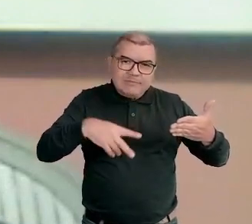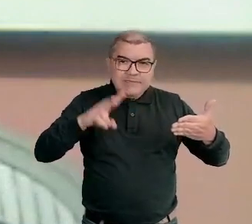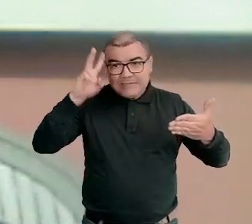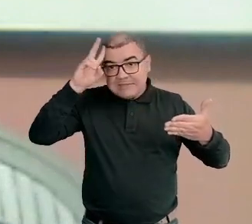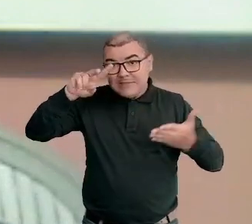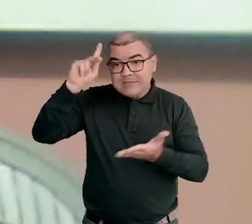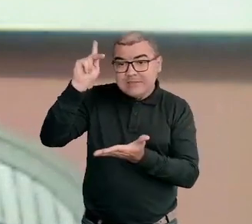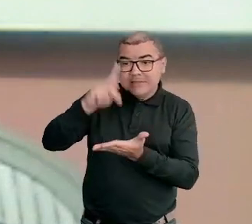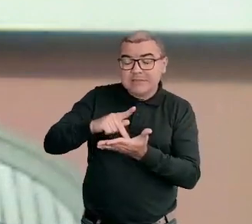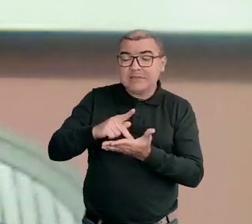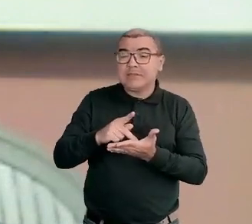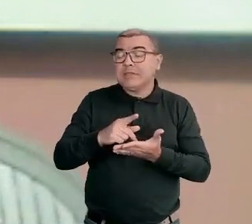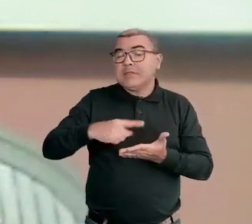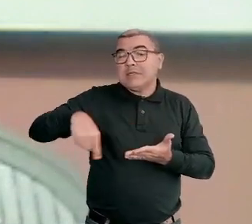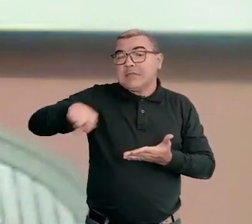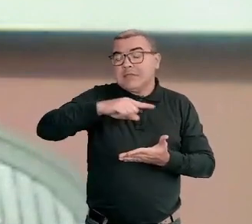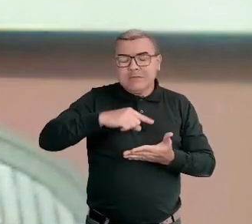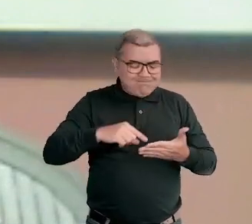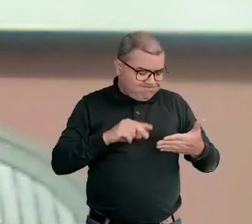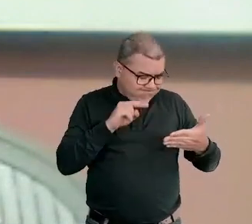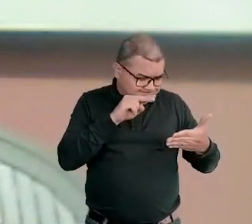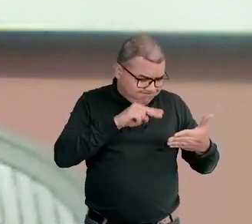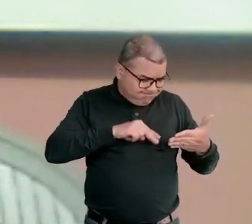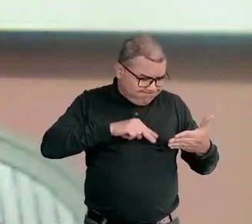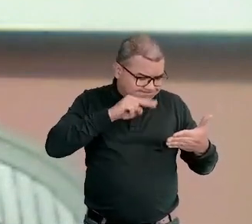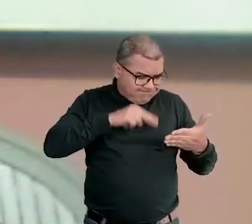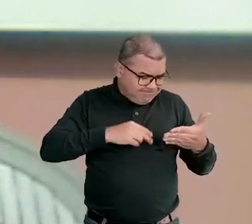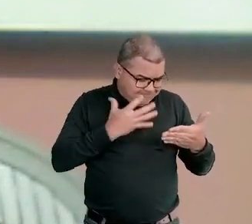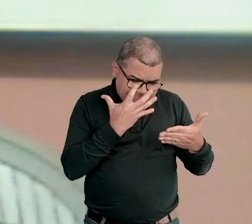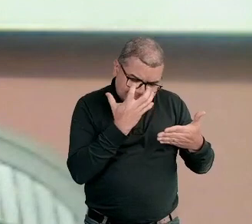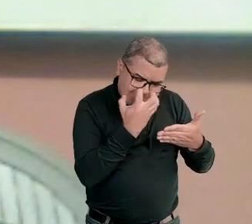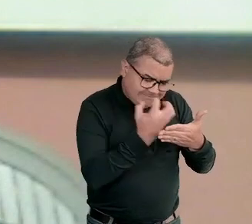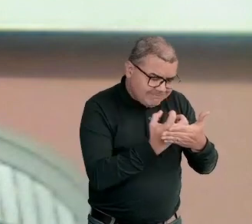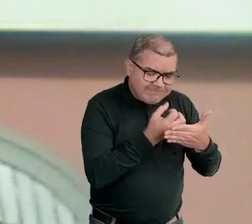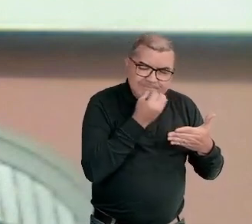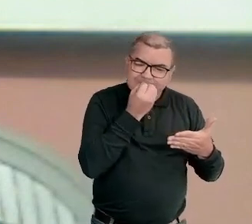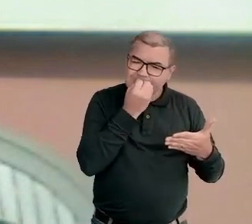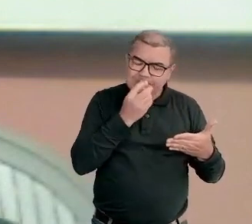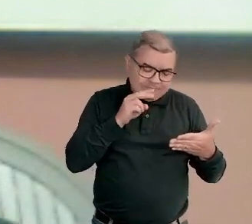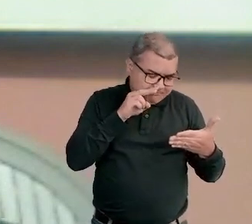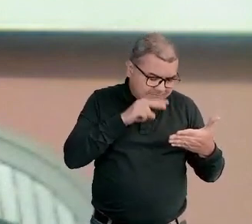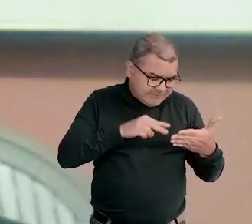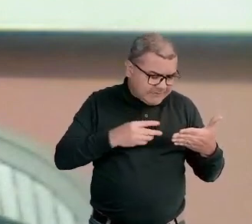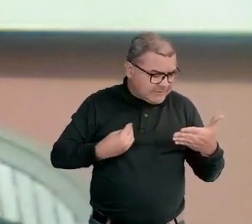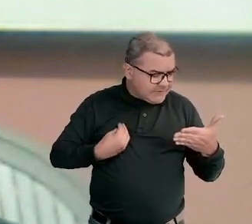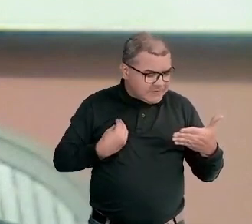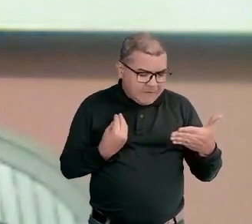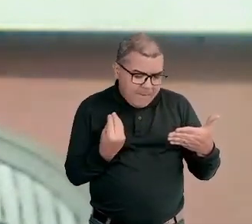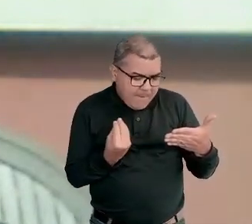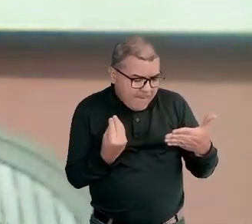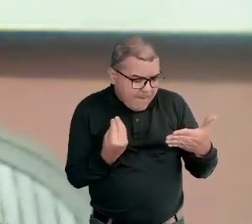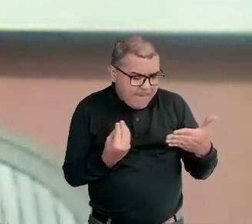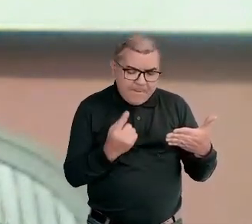ele é uma coisa absolutamente adorável de ler, né? Você entender como é que aquilo foi vivido e passar